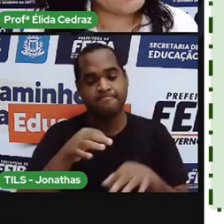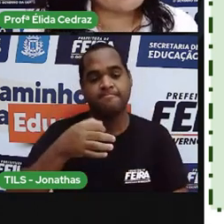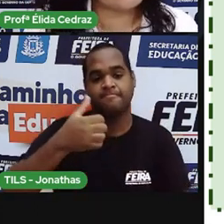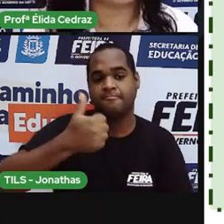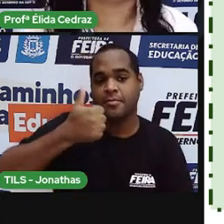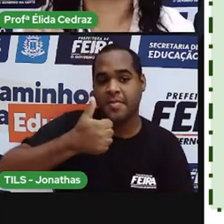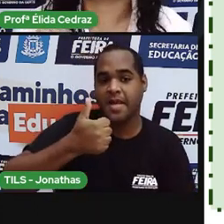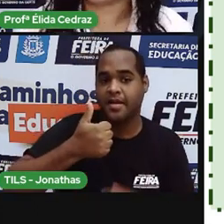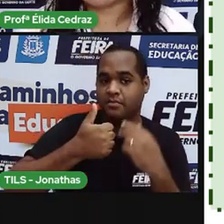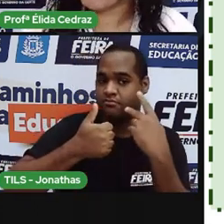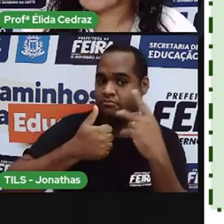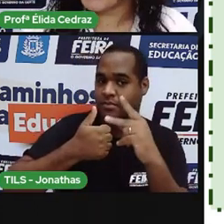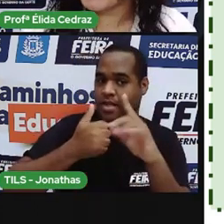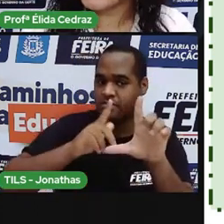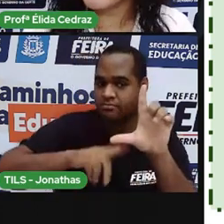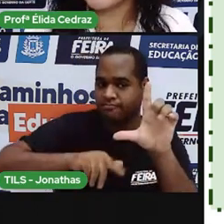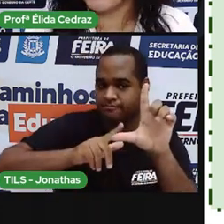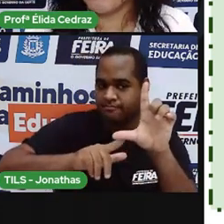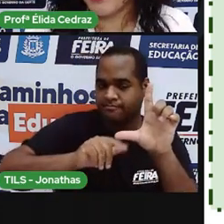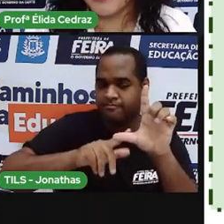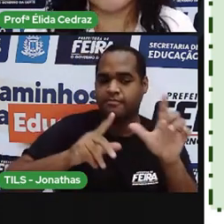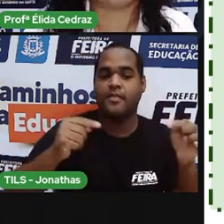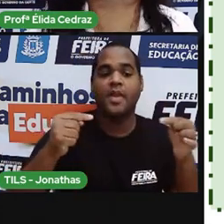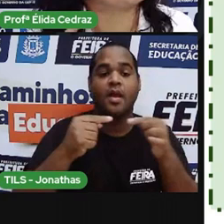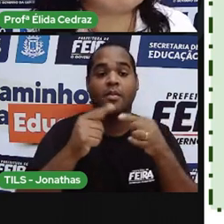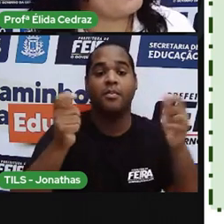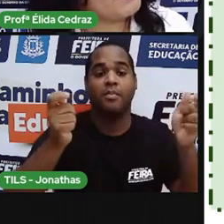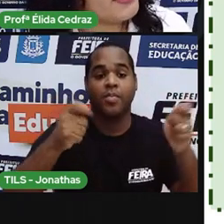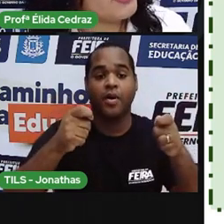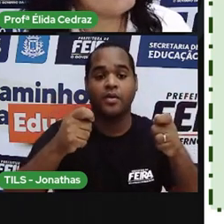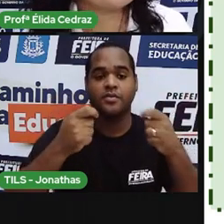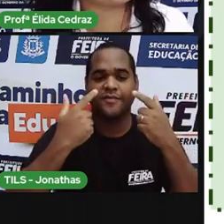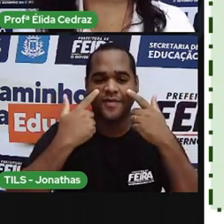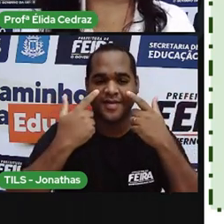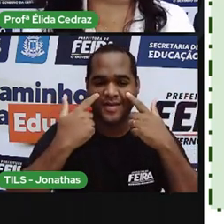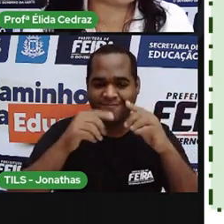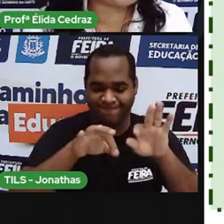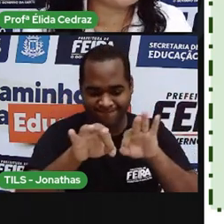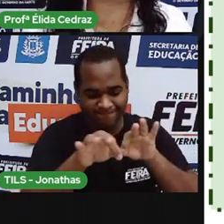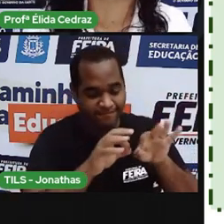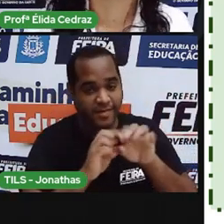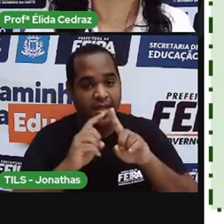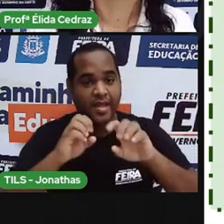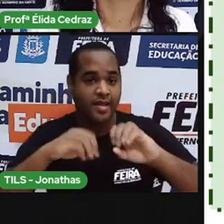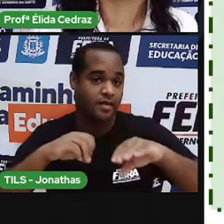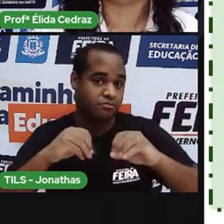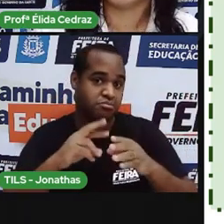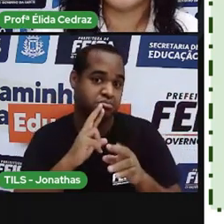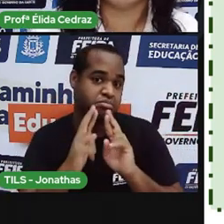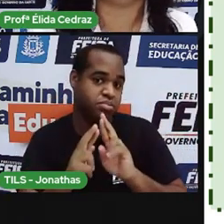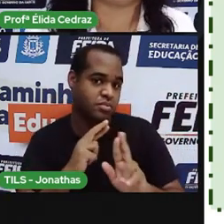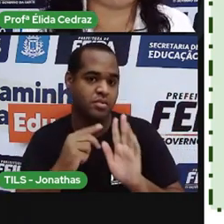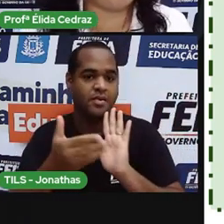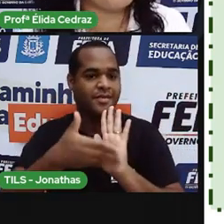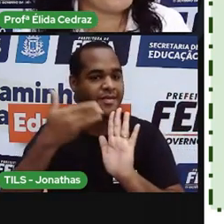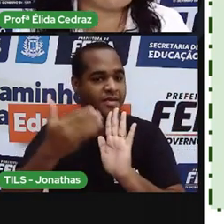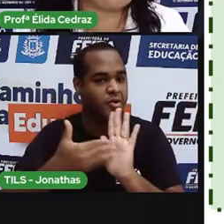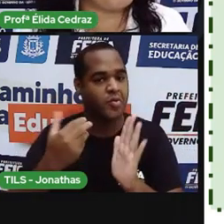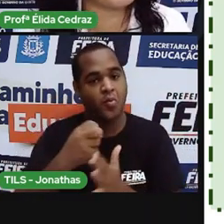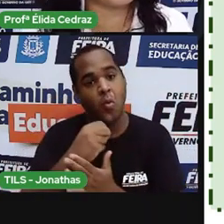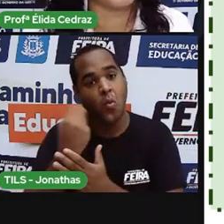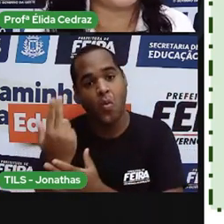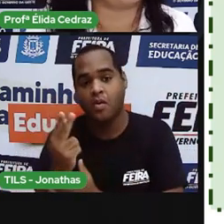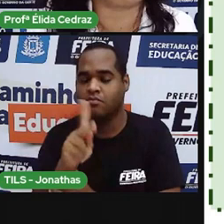primeira letra, você pode organizar também, dependendo da atividade do livro ou que